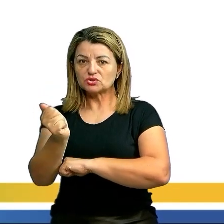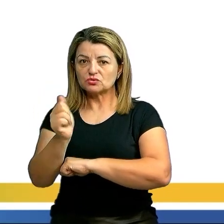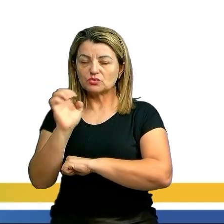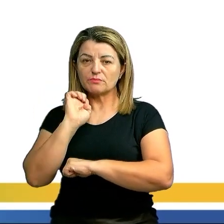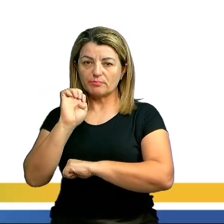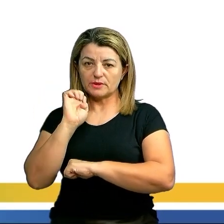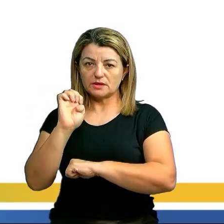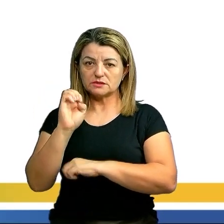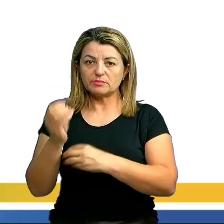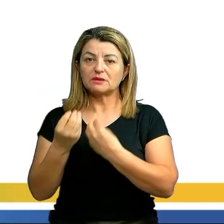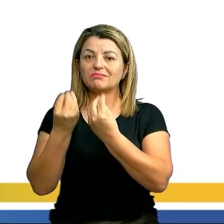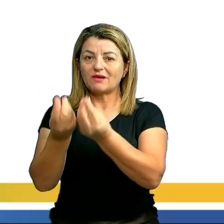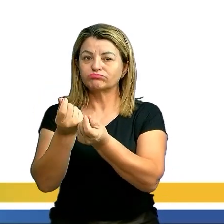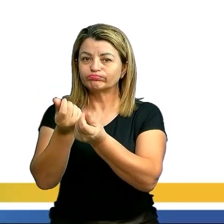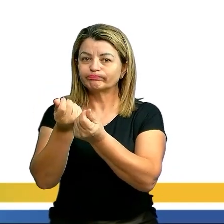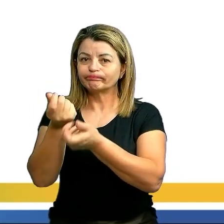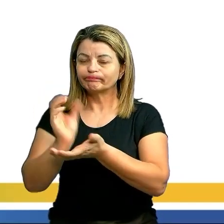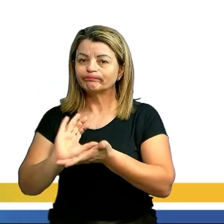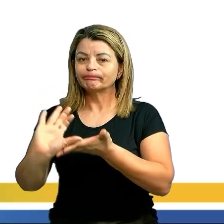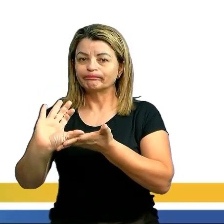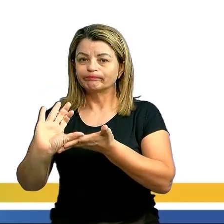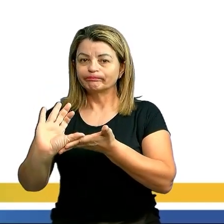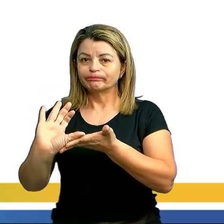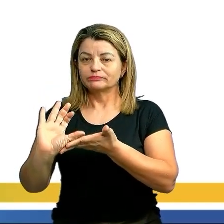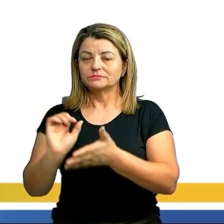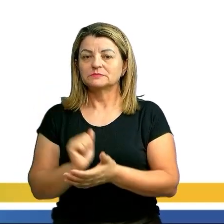que ele conceda